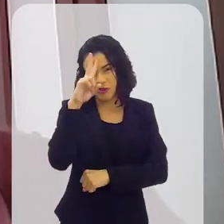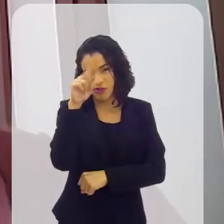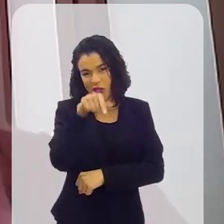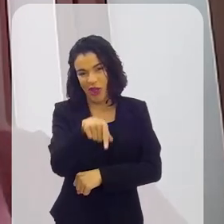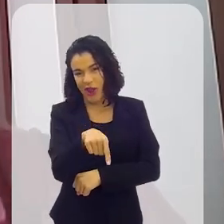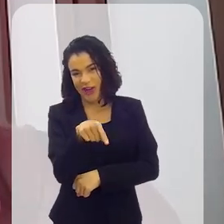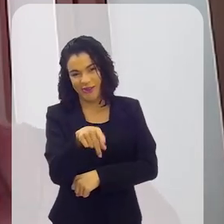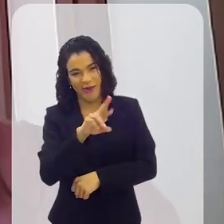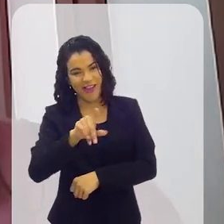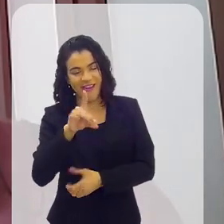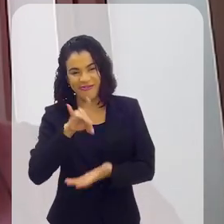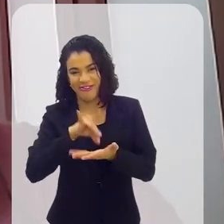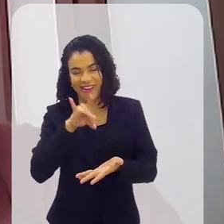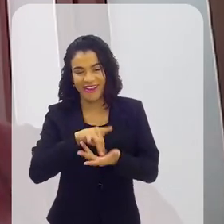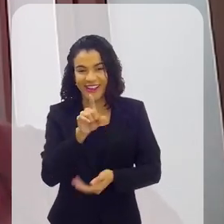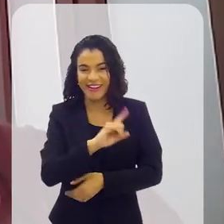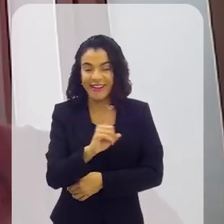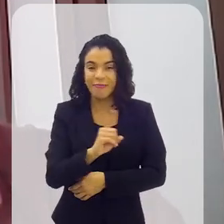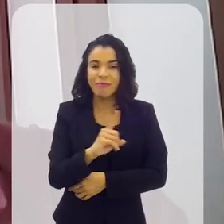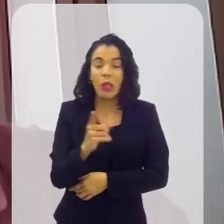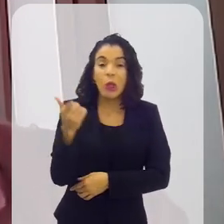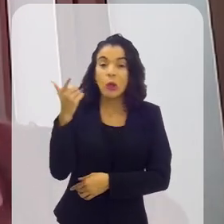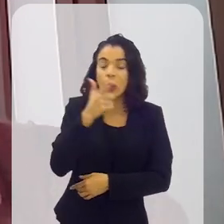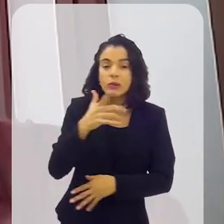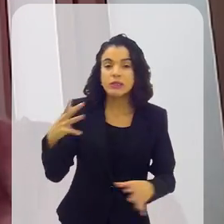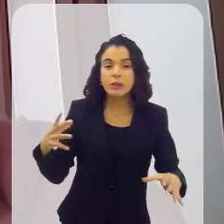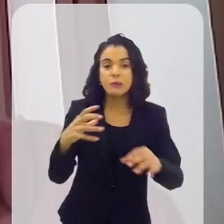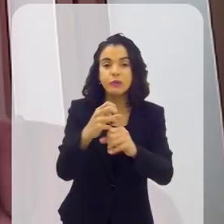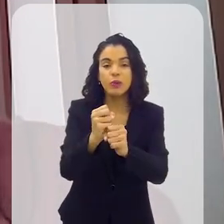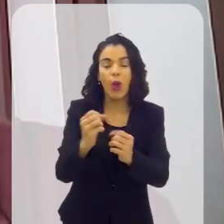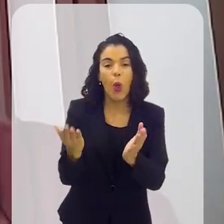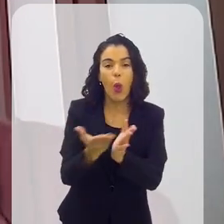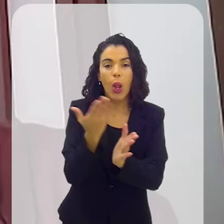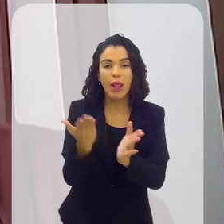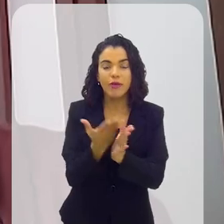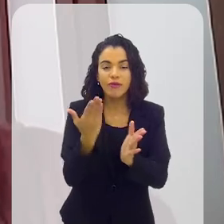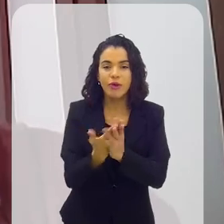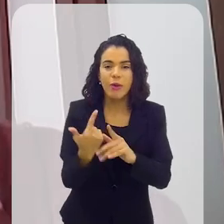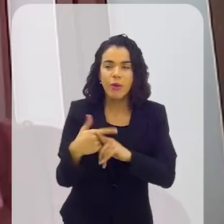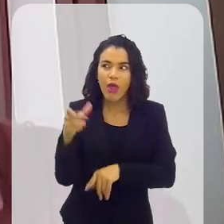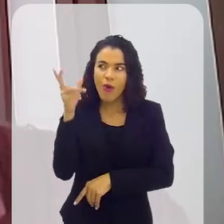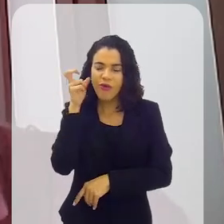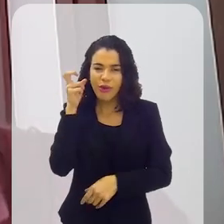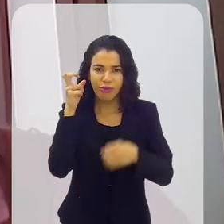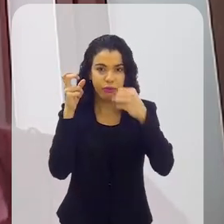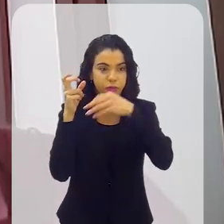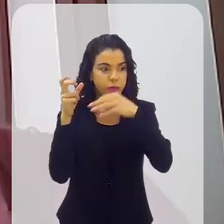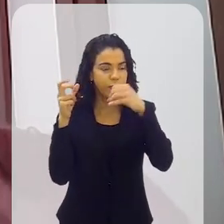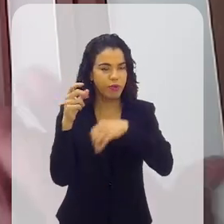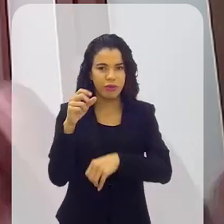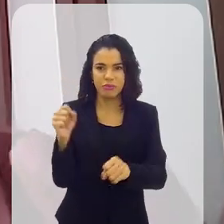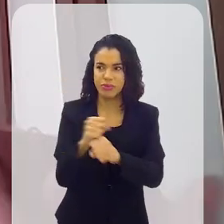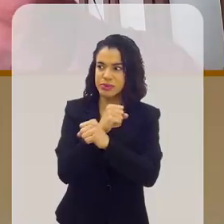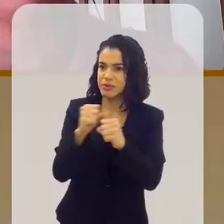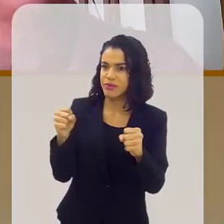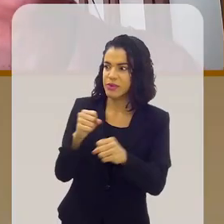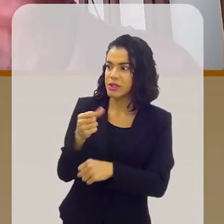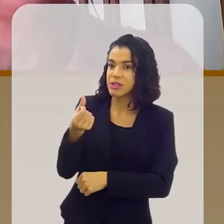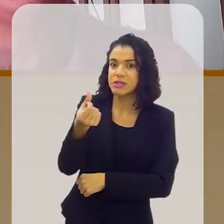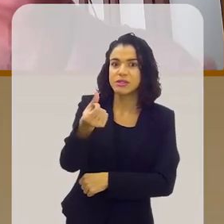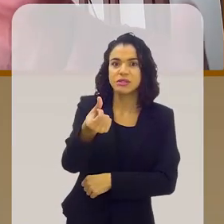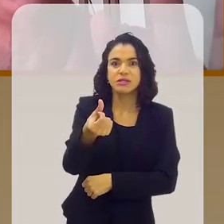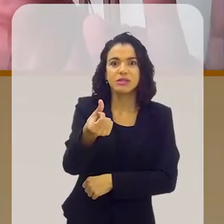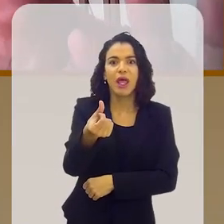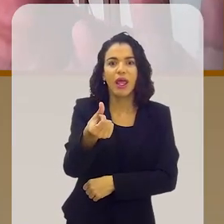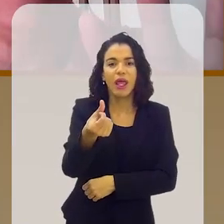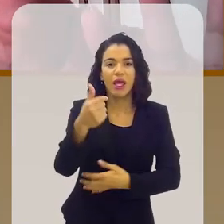ter feito isso. E aí foi o que mais demorou para eu fechar o livro. Eu não podia fechar o livro sem isso. Eu ouvia cada absurdo que eu não acreditava.